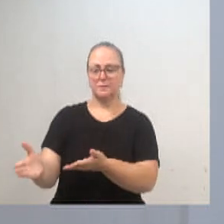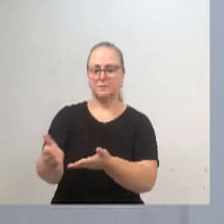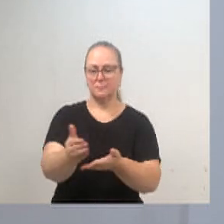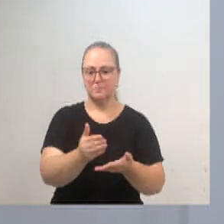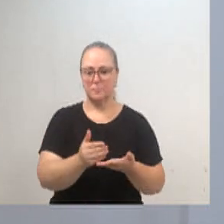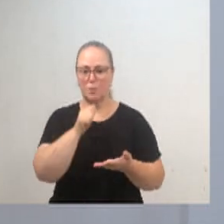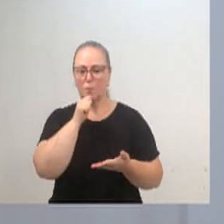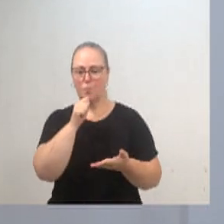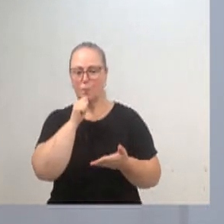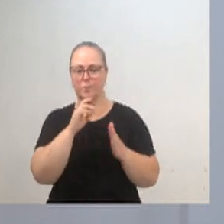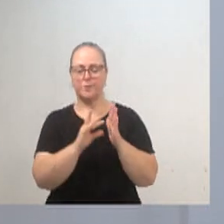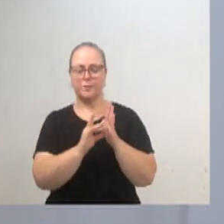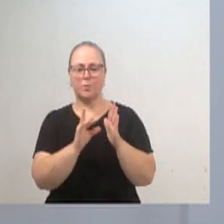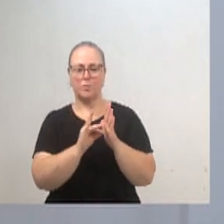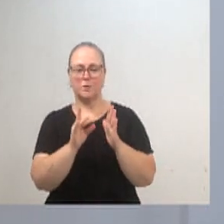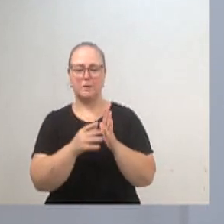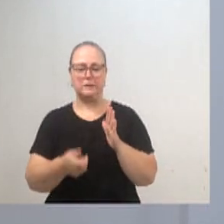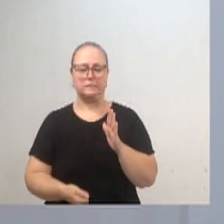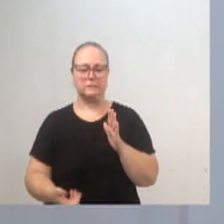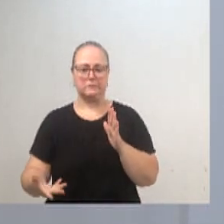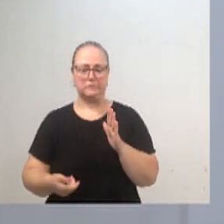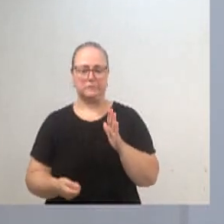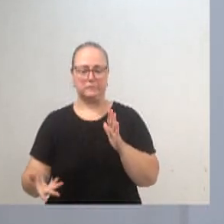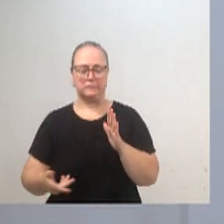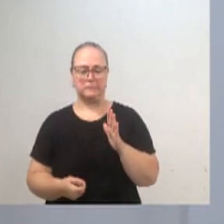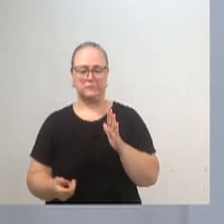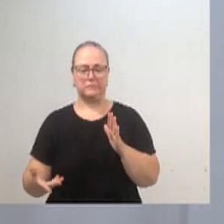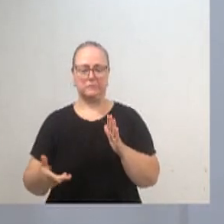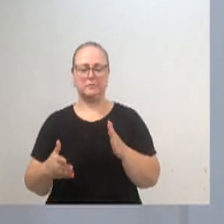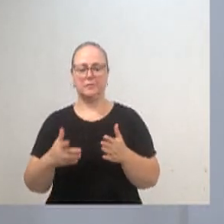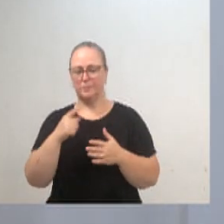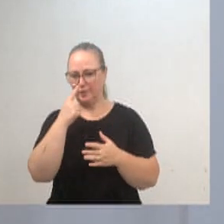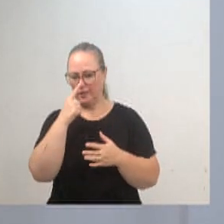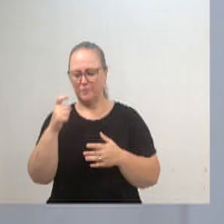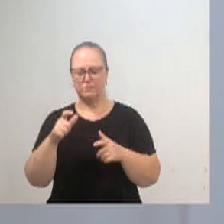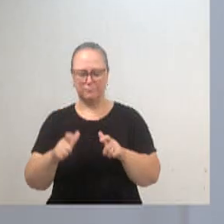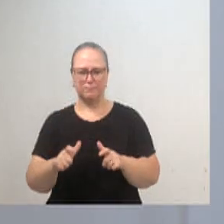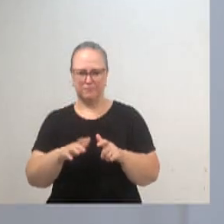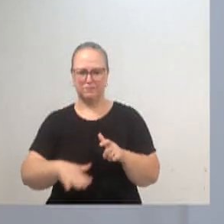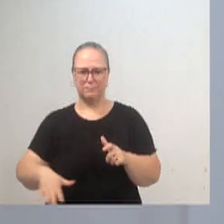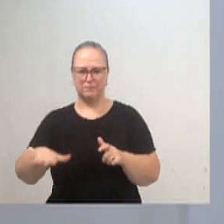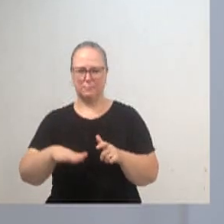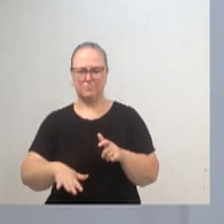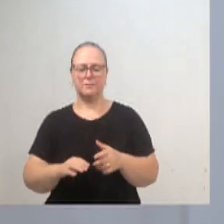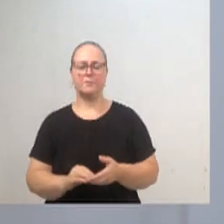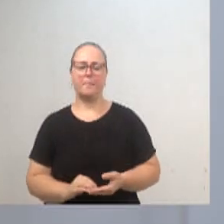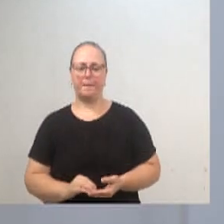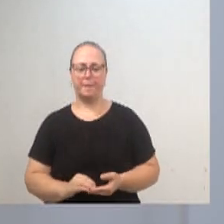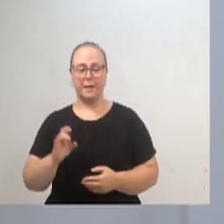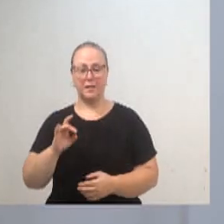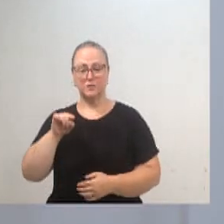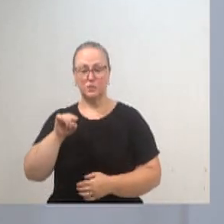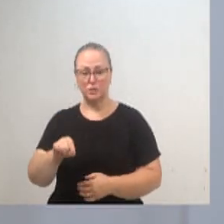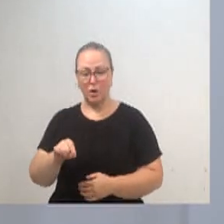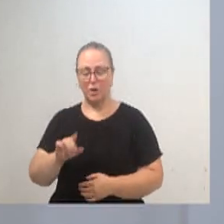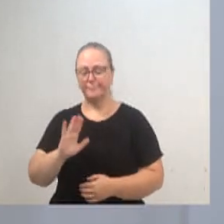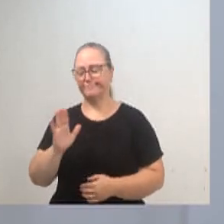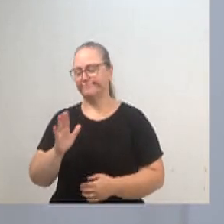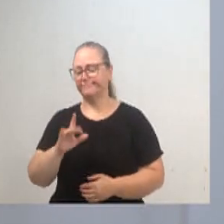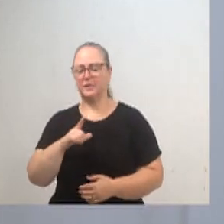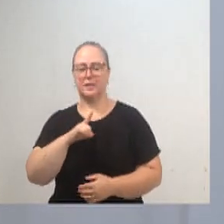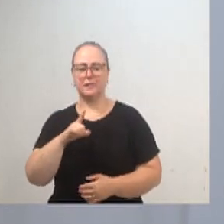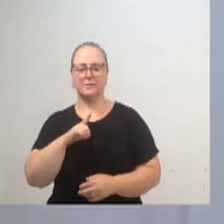está gastando, inclusive, com limpeza de fossa e filtro. Então, assim, e isso não é só ali, isso já foi ouvido em várias, inclusive numa